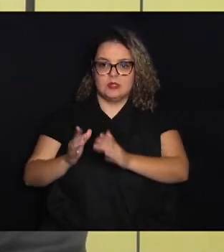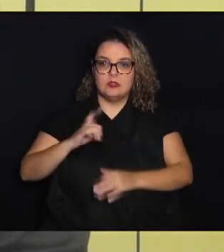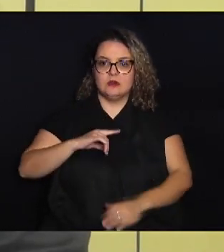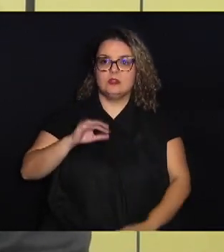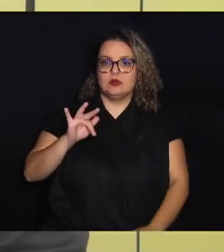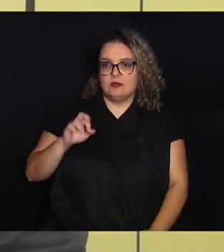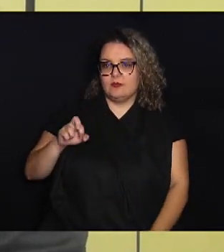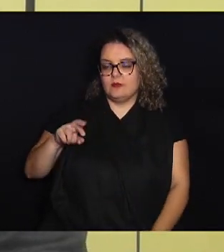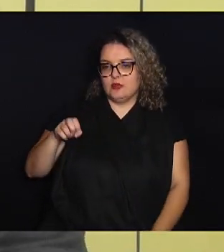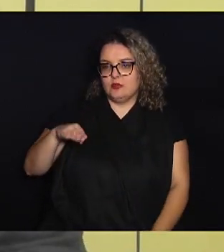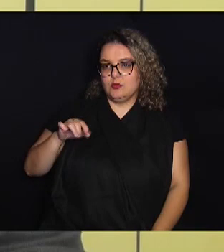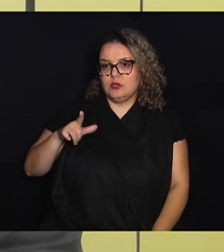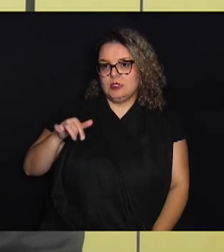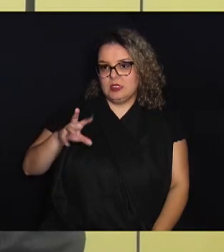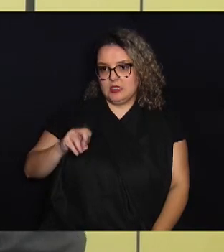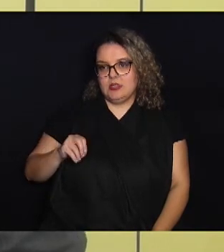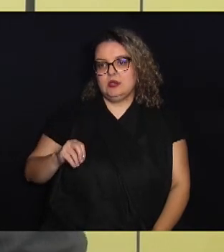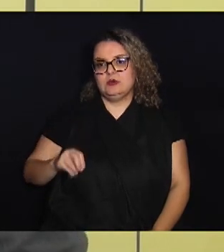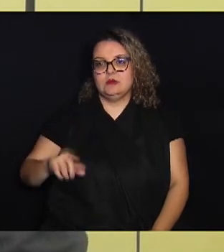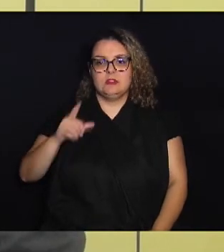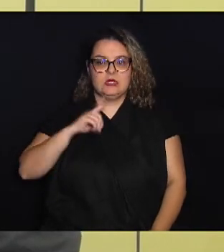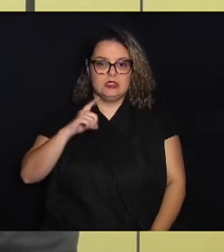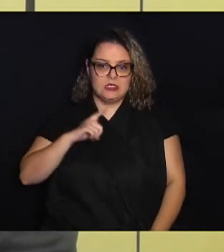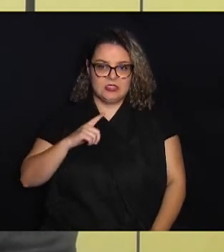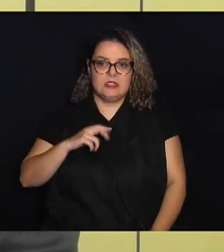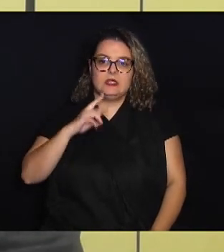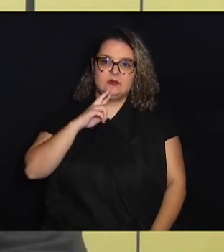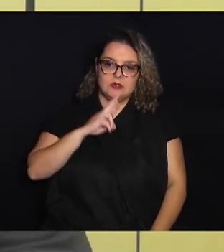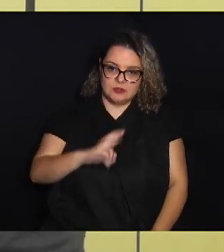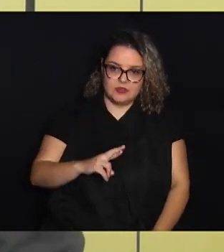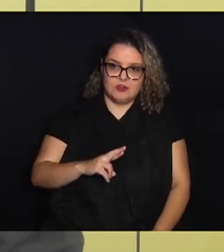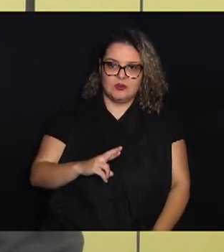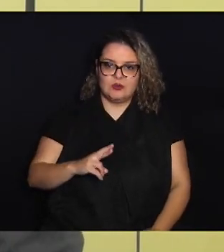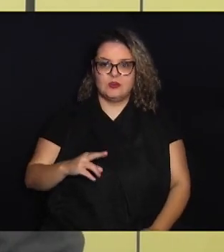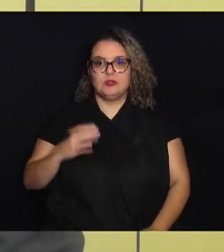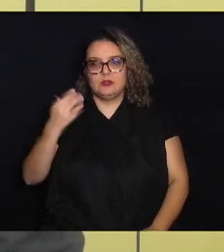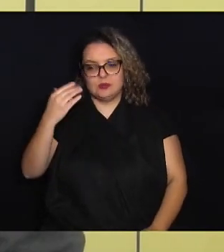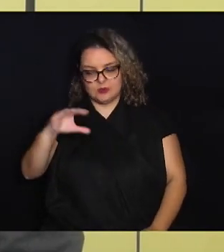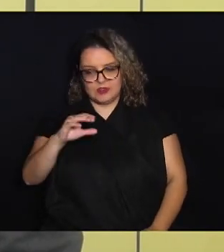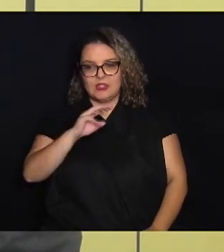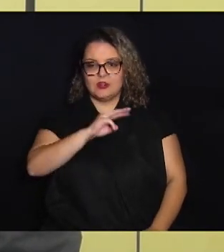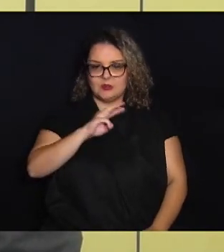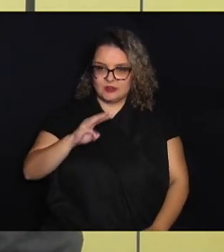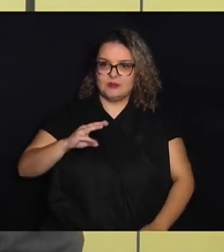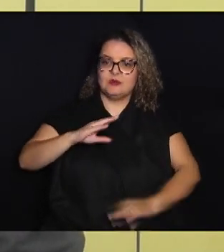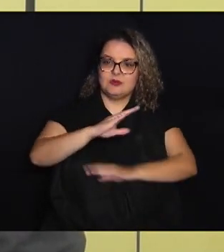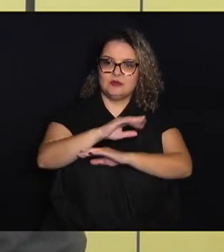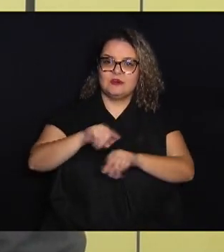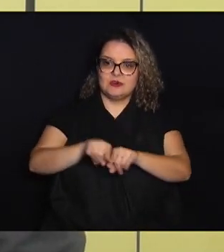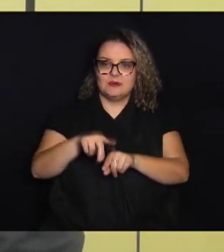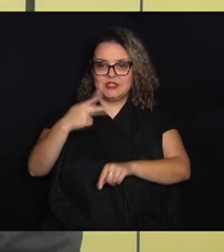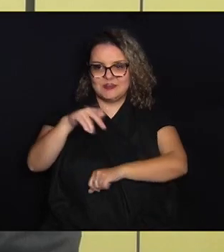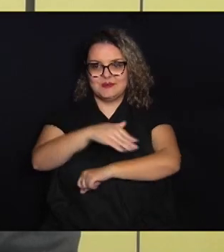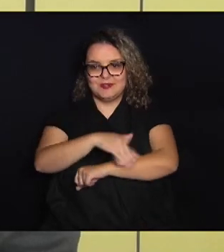formulário no próprio site e a biblioteca vai te responder e vai colocar ali no site da Câmara também a sua rua.